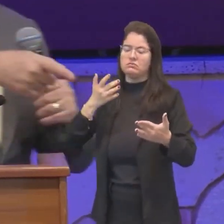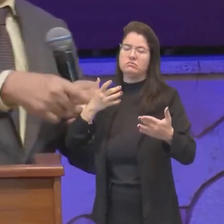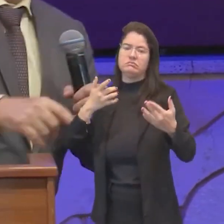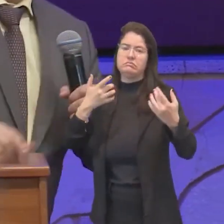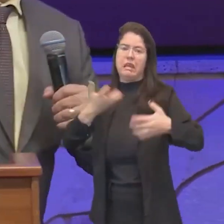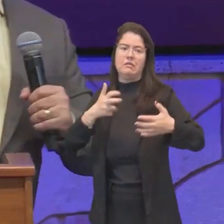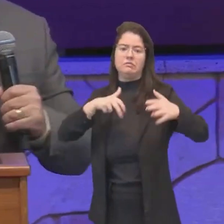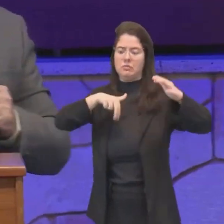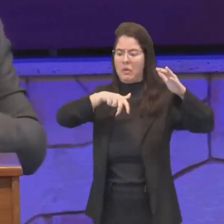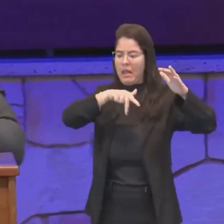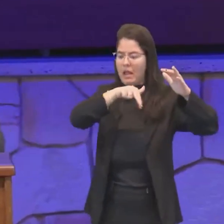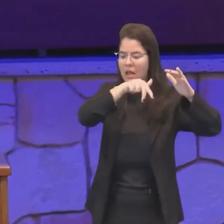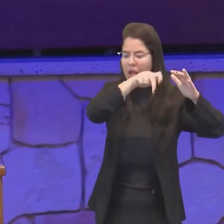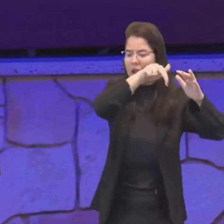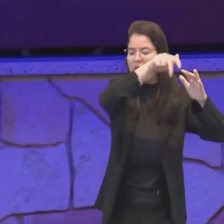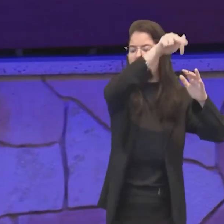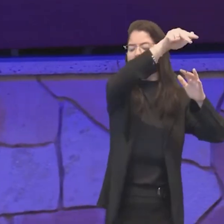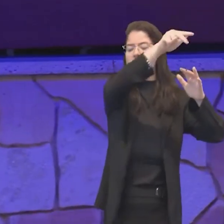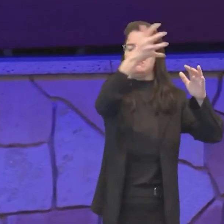pagar?